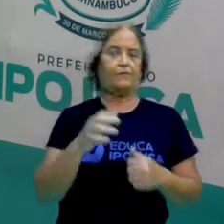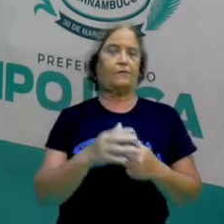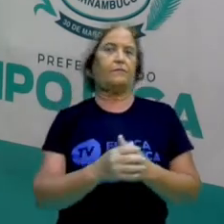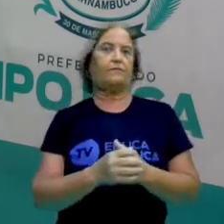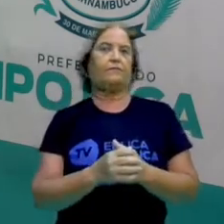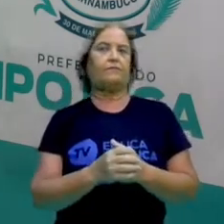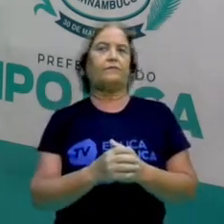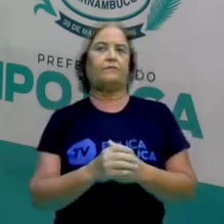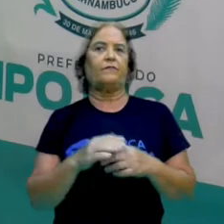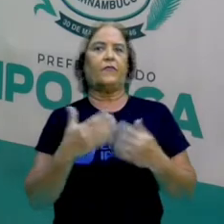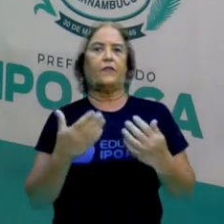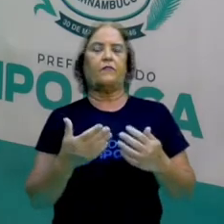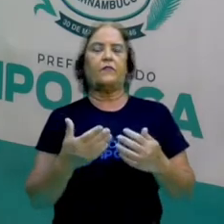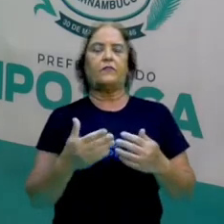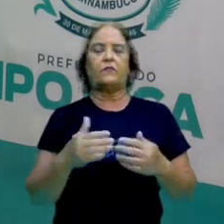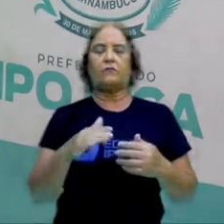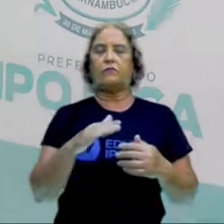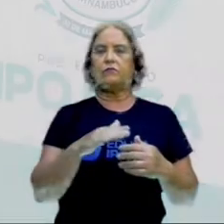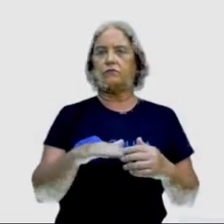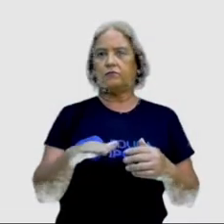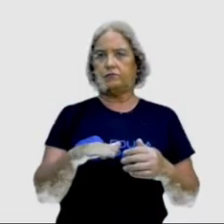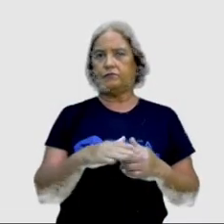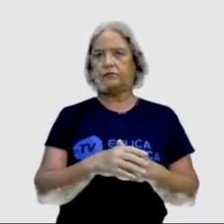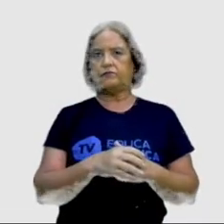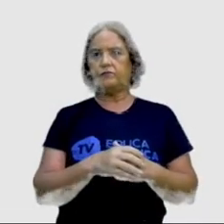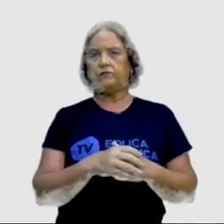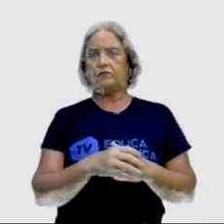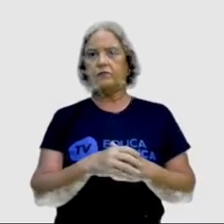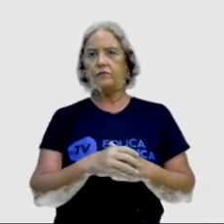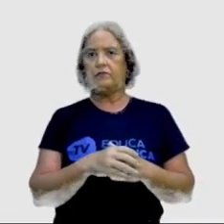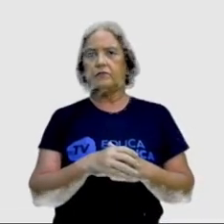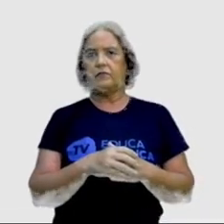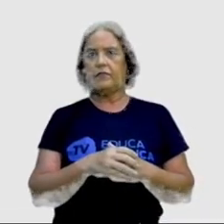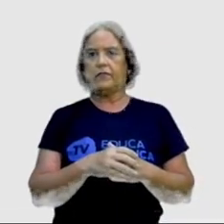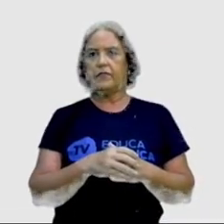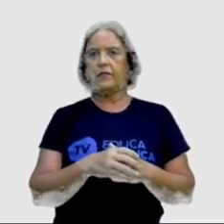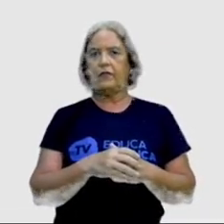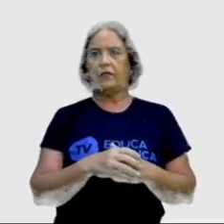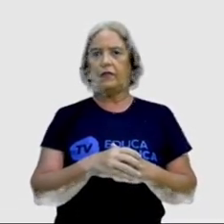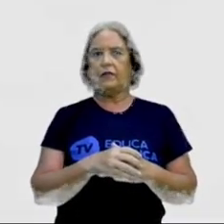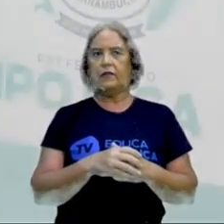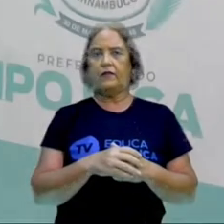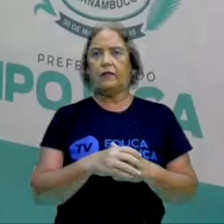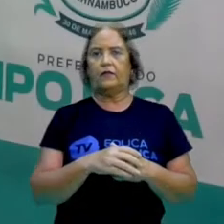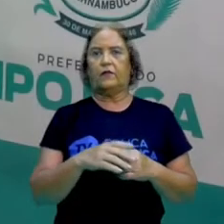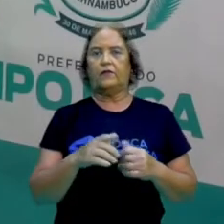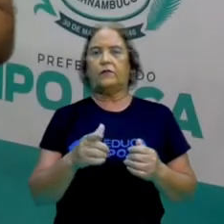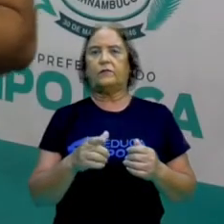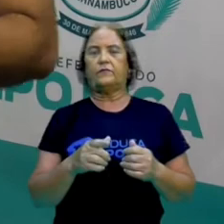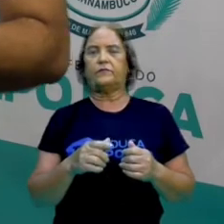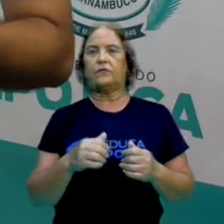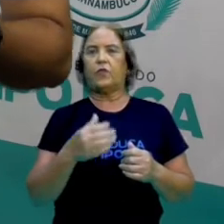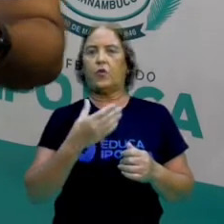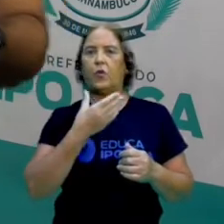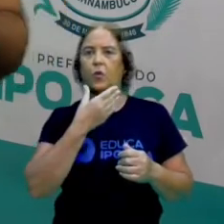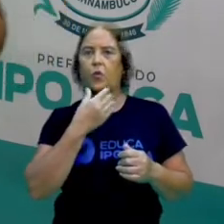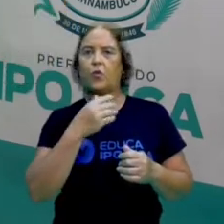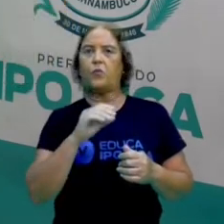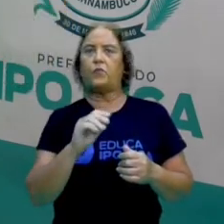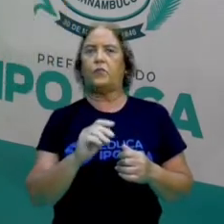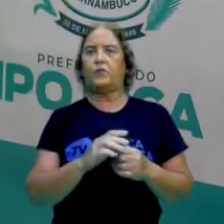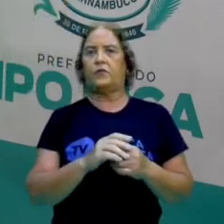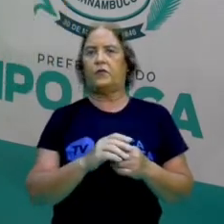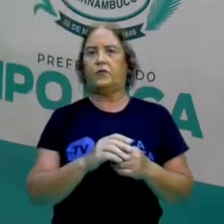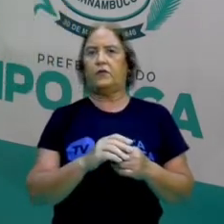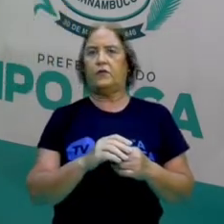ser ele. Você vai lembrar que o he quer dizer ele. Tranquilo? E o He-Man, ele tem uma irmã,